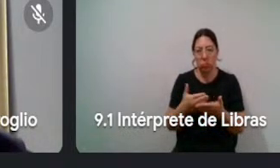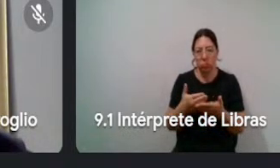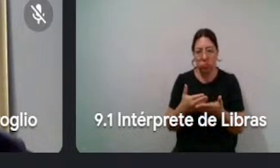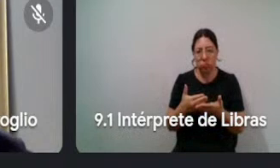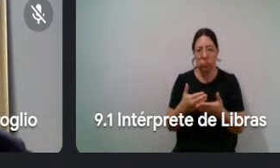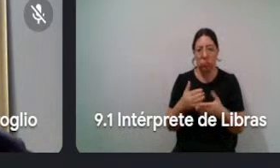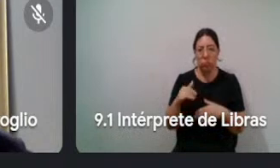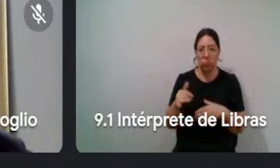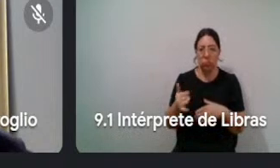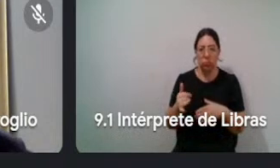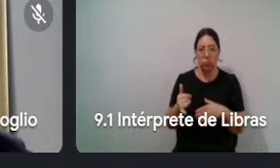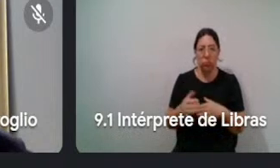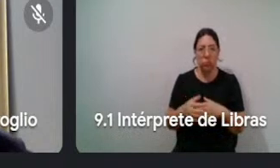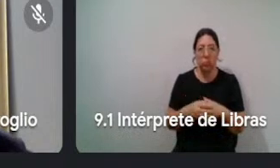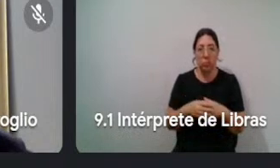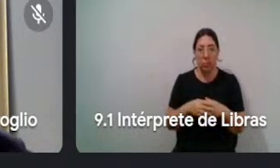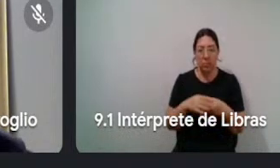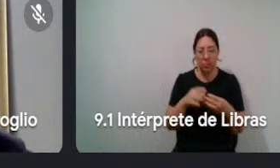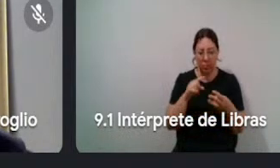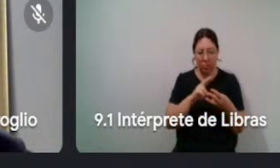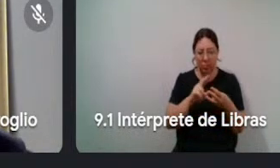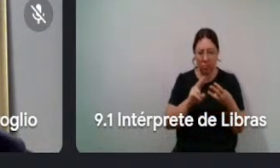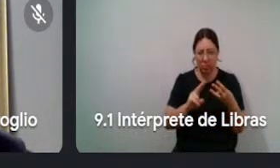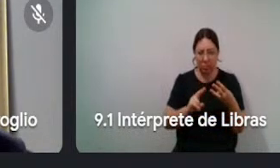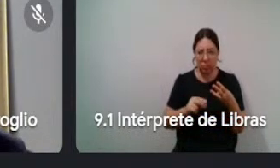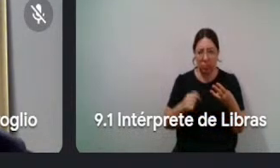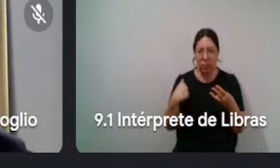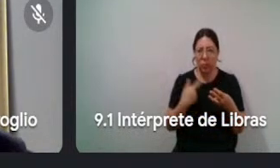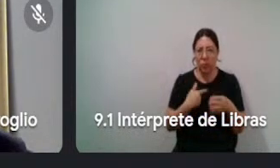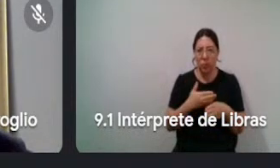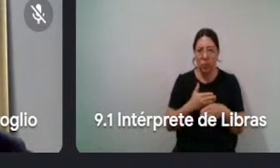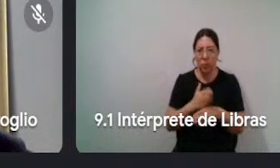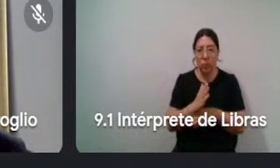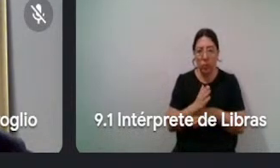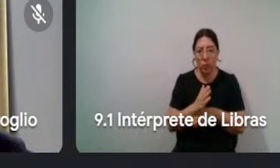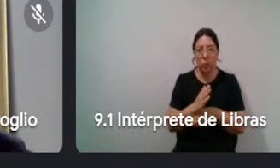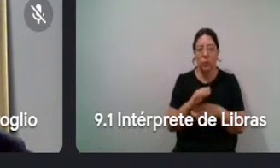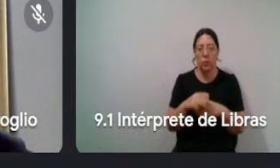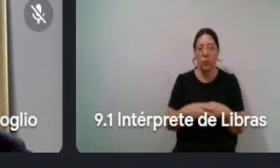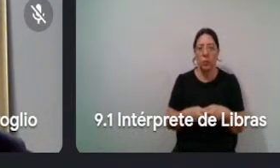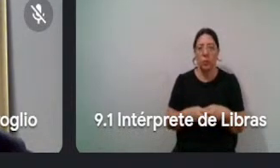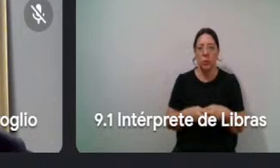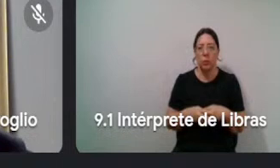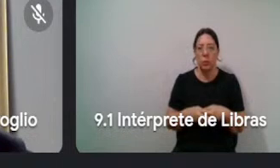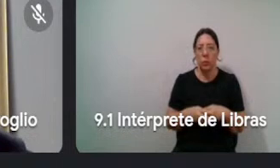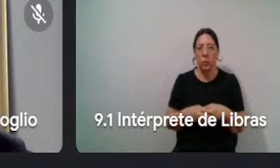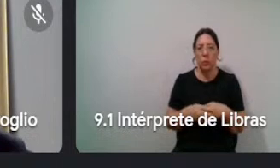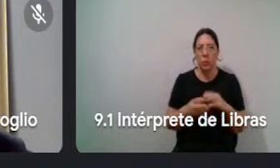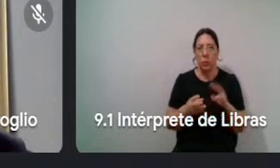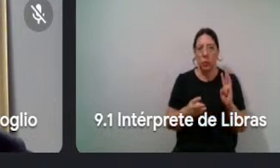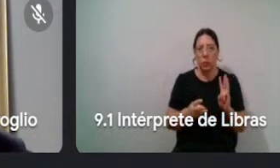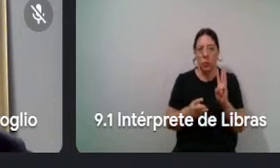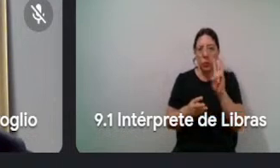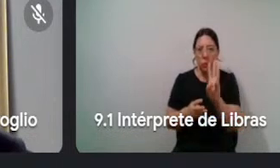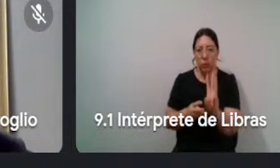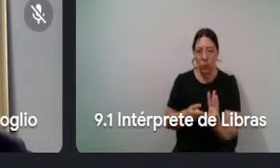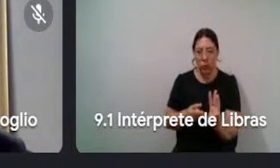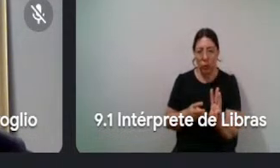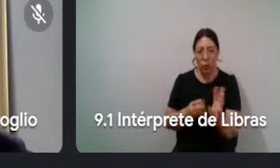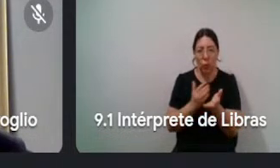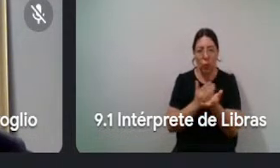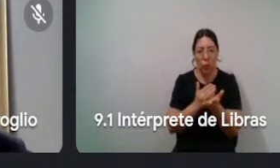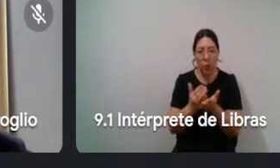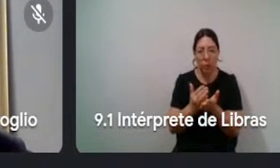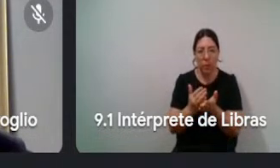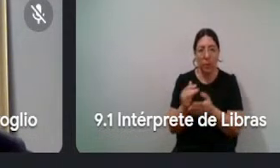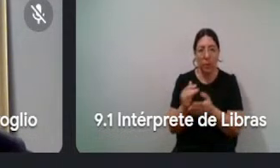E estes nomes que nós acabamos de aprovar serão designados a partir de janeiro.